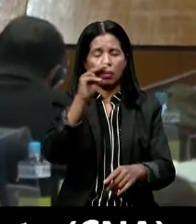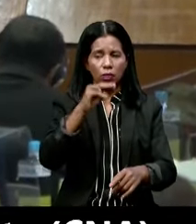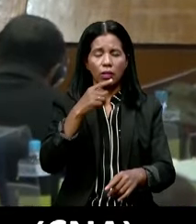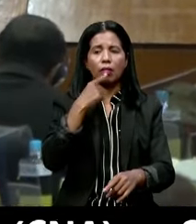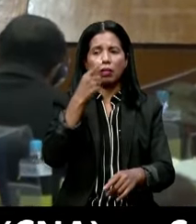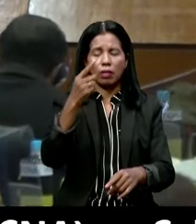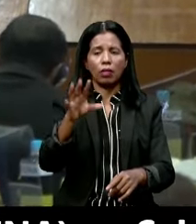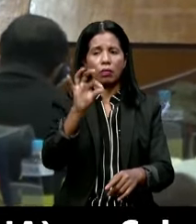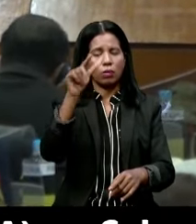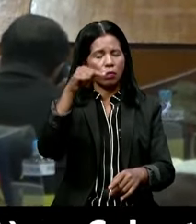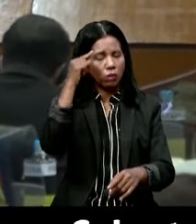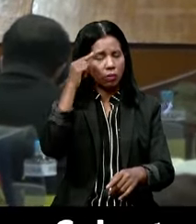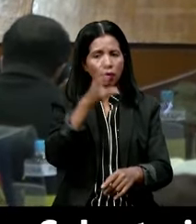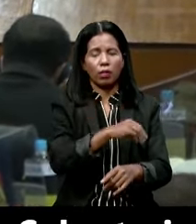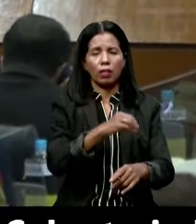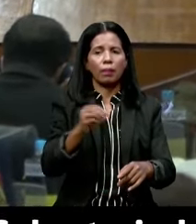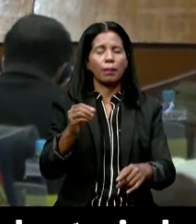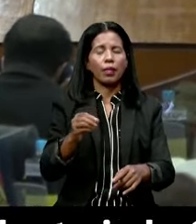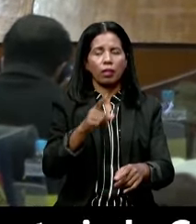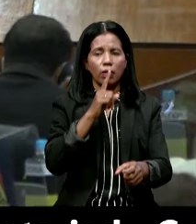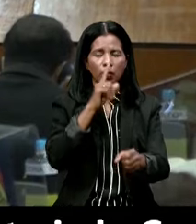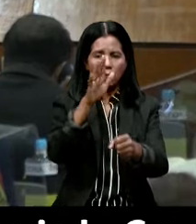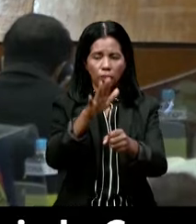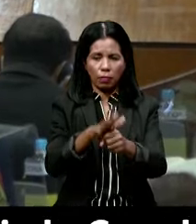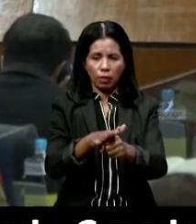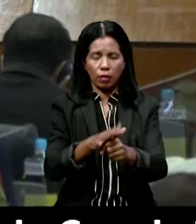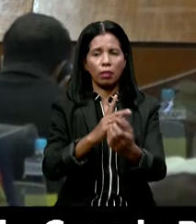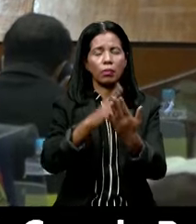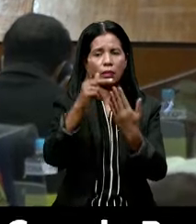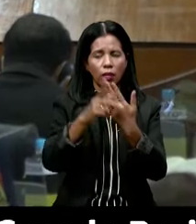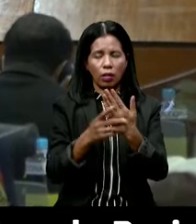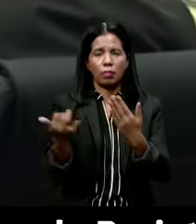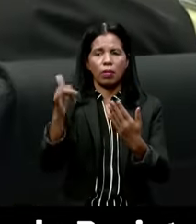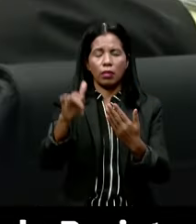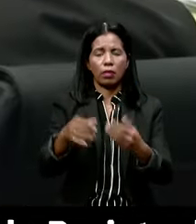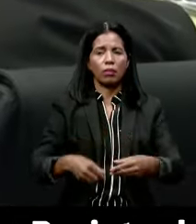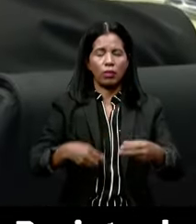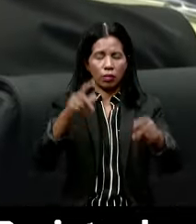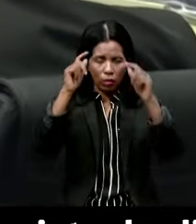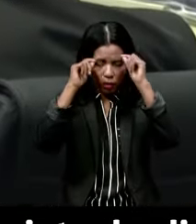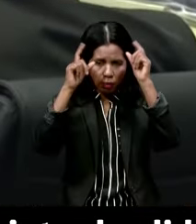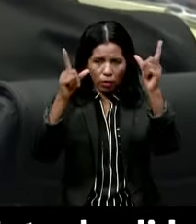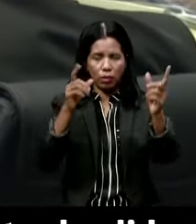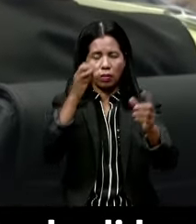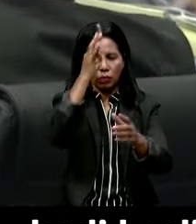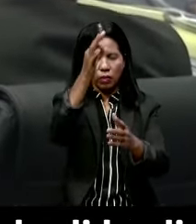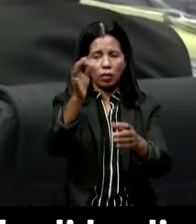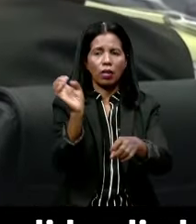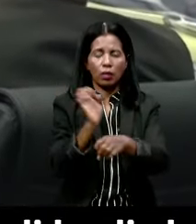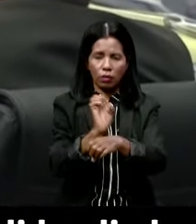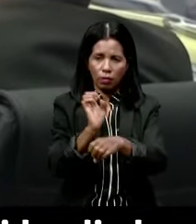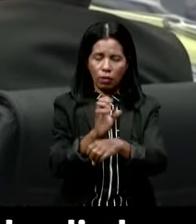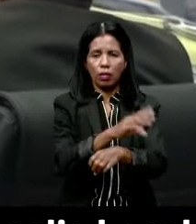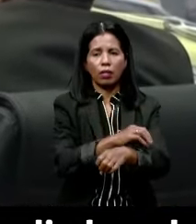tem, no governo falha ou na ia compromisso no programa CIRA, onde prejudica Timor-Leste no futuro,